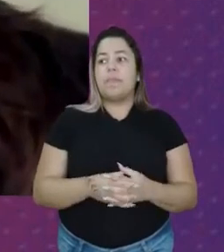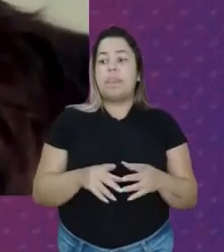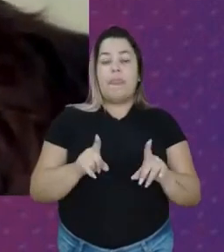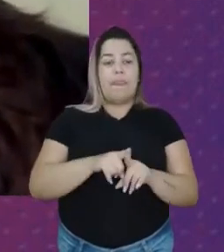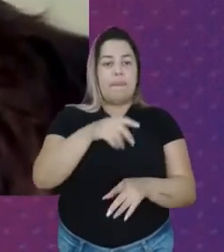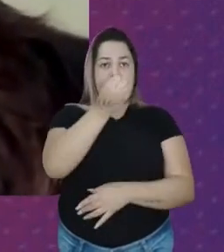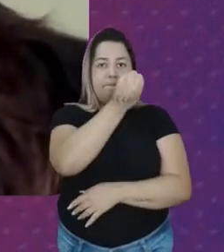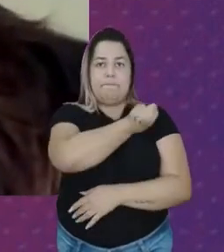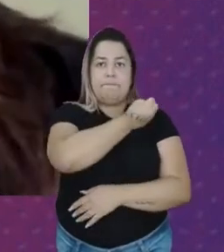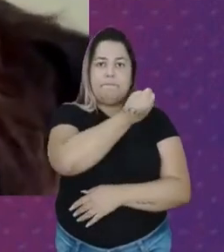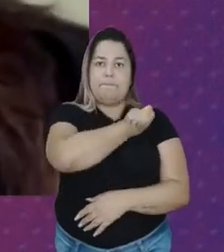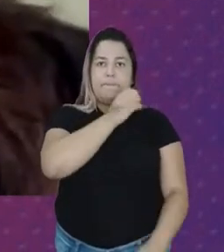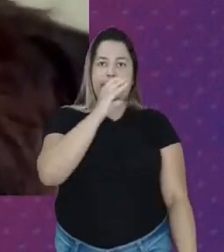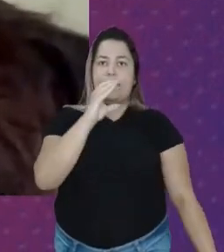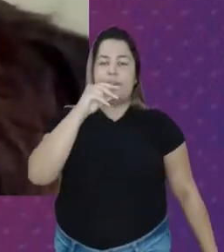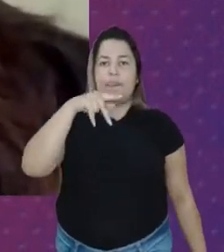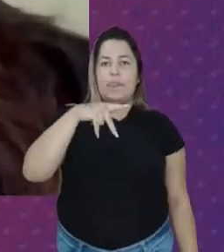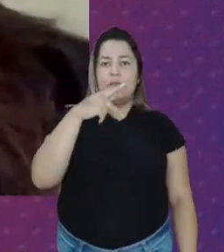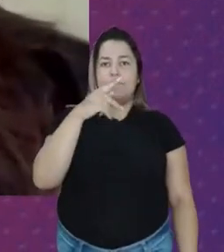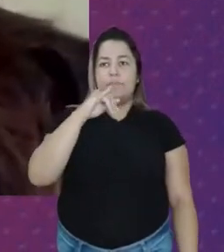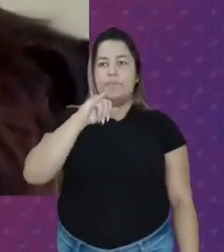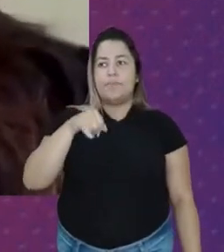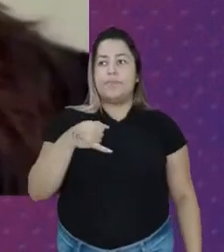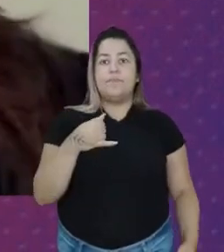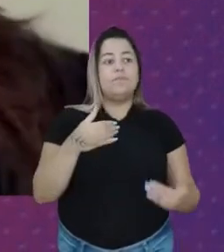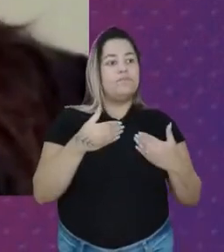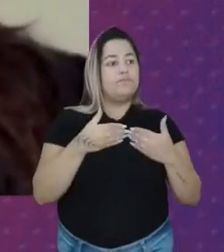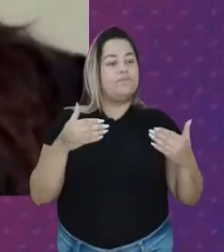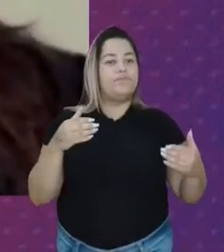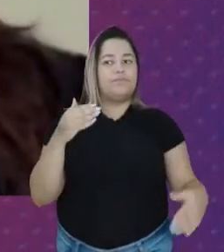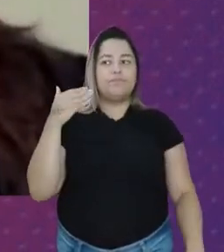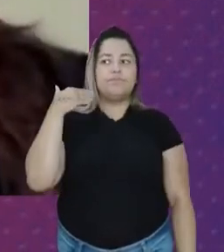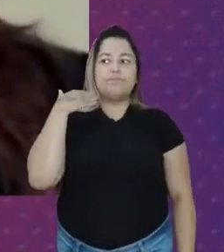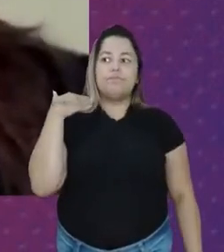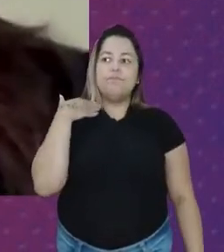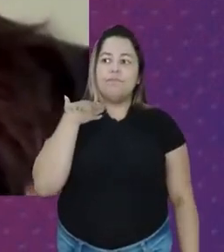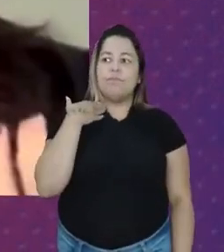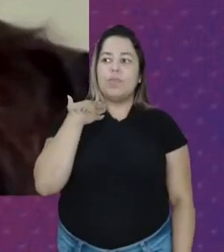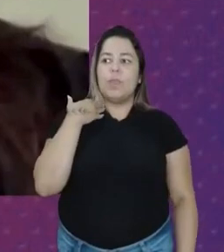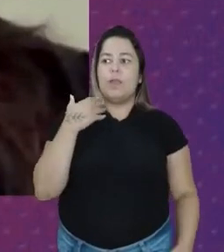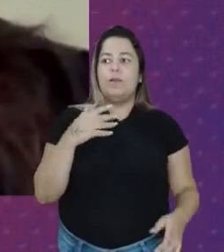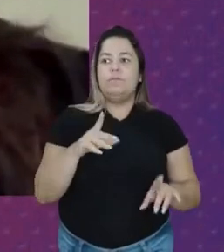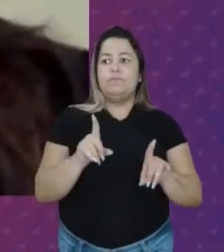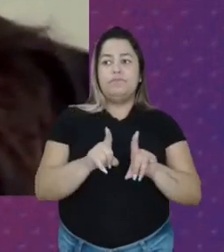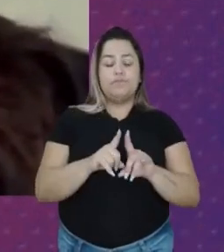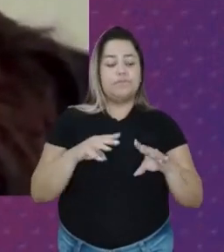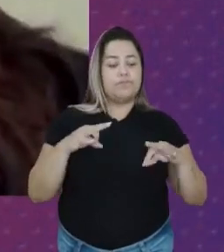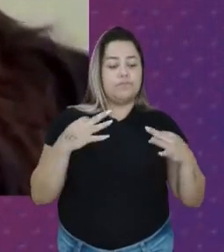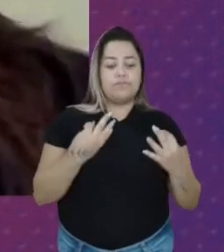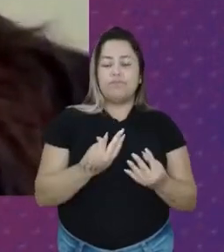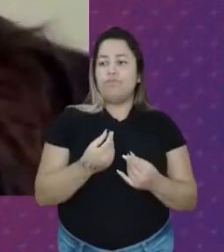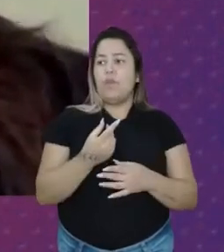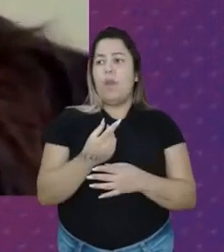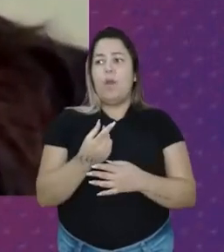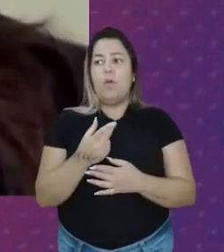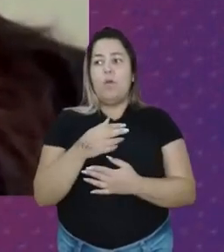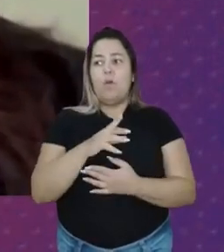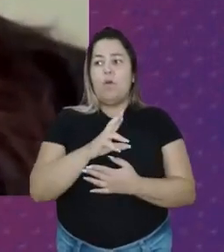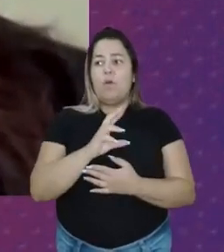de CNPJ, você vai poder ir ao banco e abrir uma conta de campanha. Então, todos os recursos que você